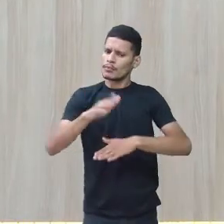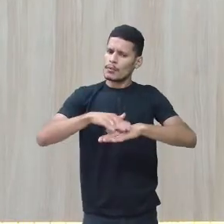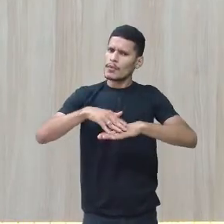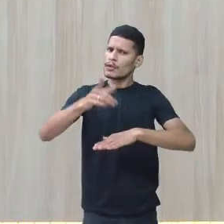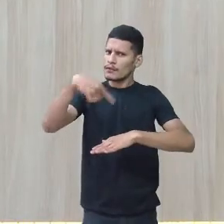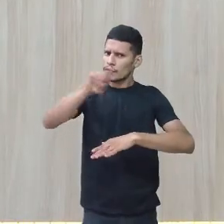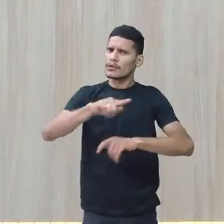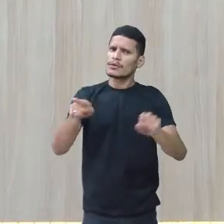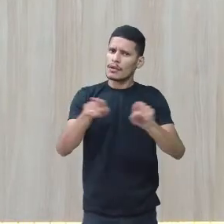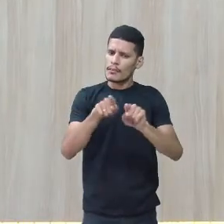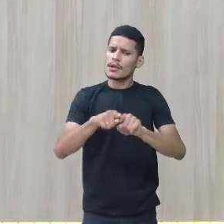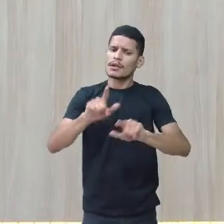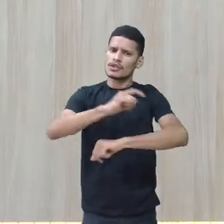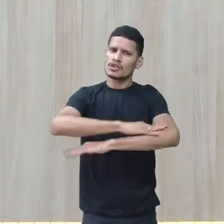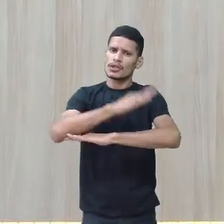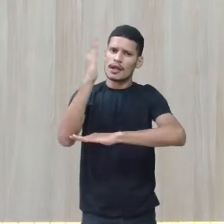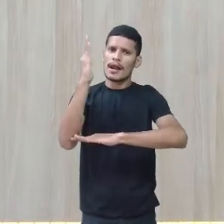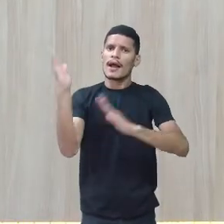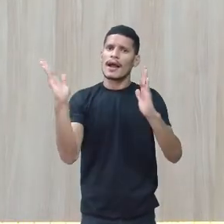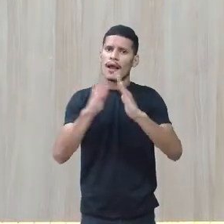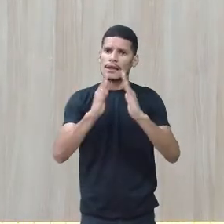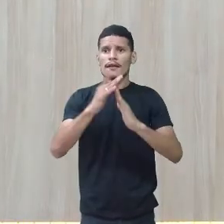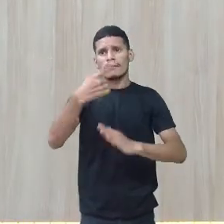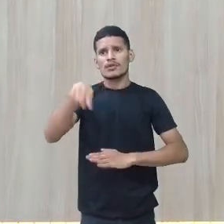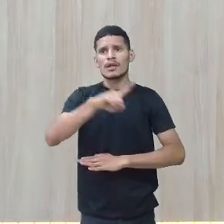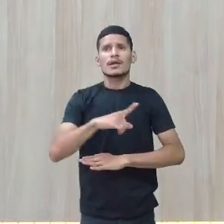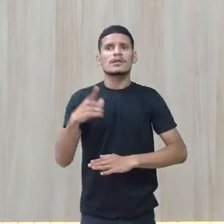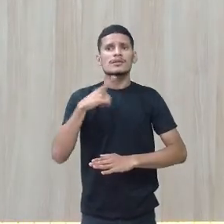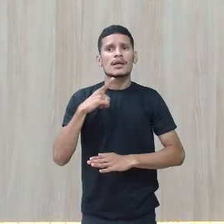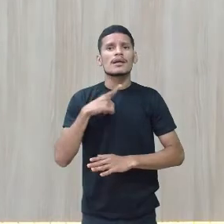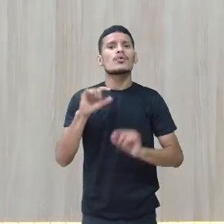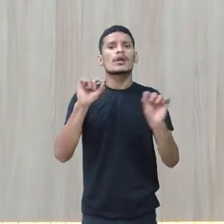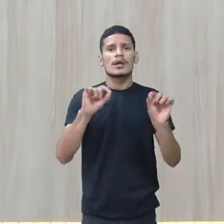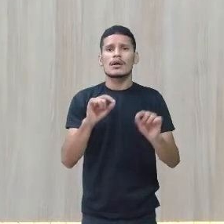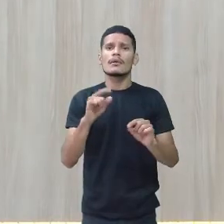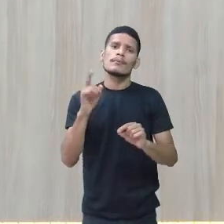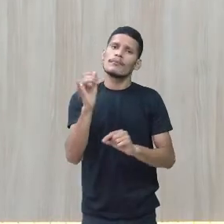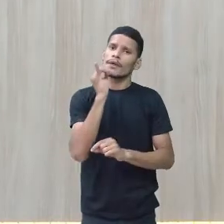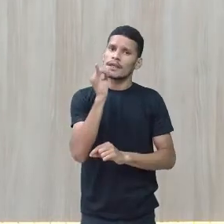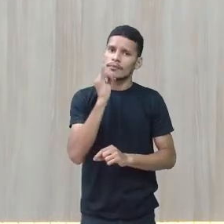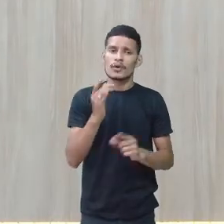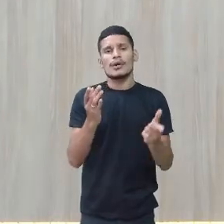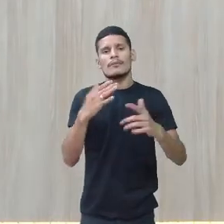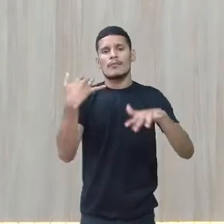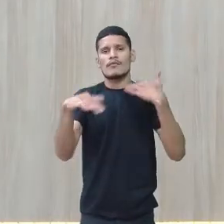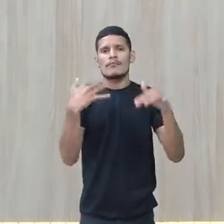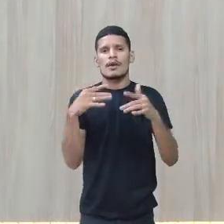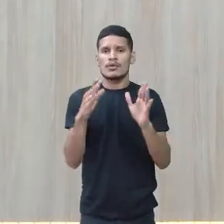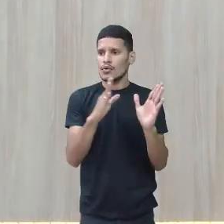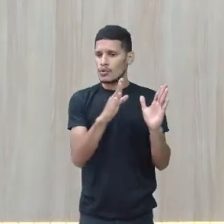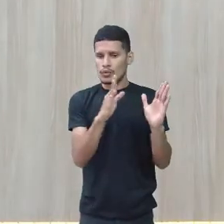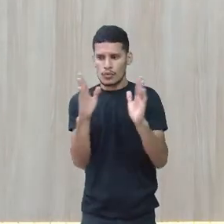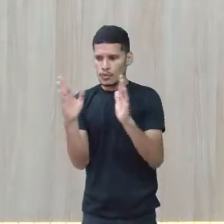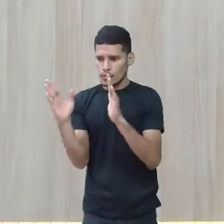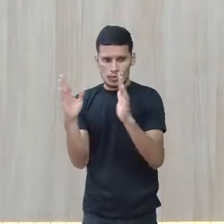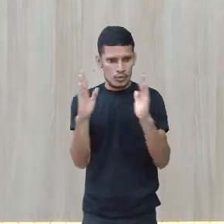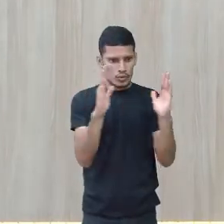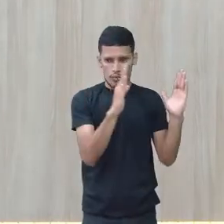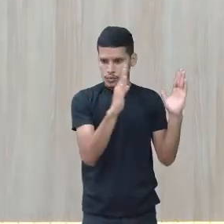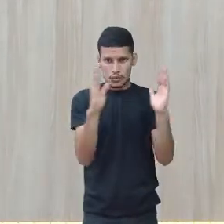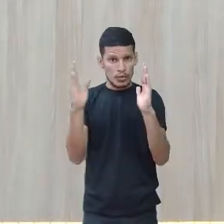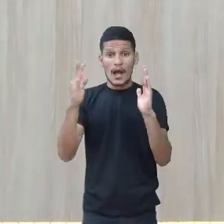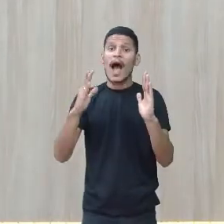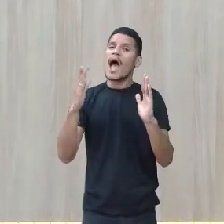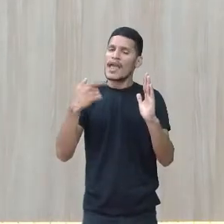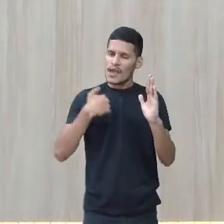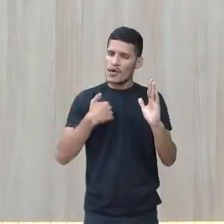ir na janela da sua casa e tentar fazer um movimento lateral. Hoje eu não vou deixar a Billy doidinho aqui não, porque tem hora que eu sumo da frente da câmera e ele fica